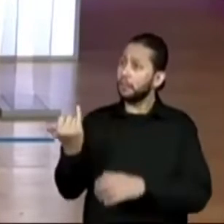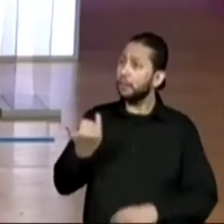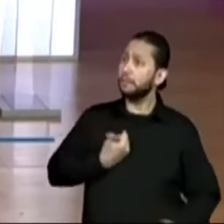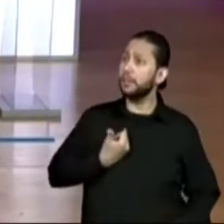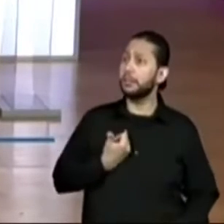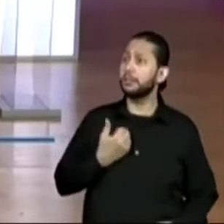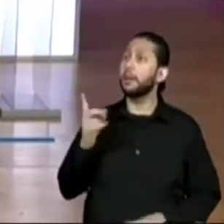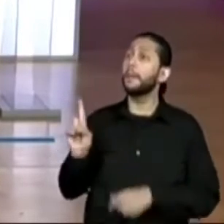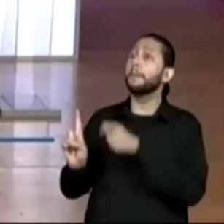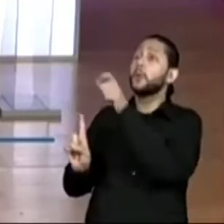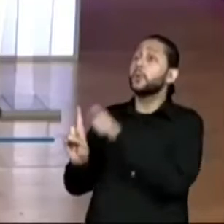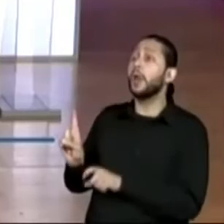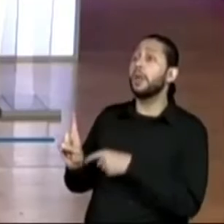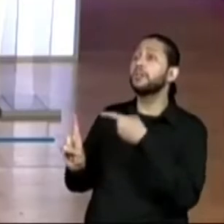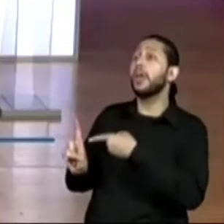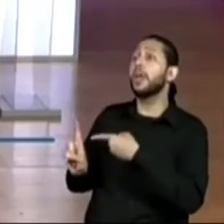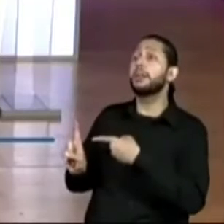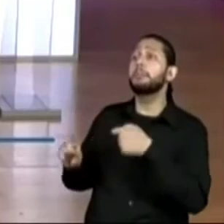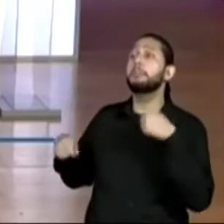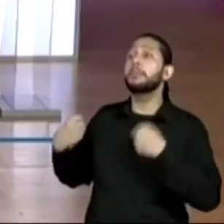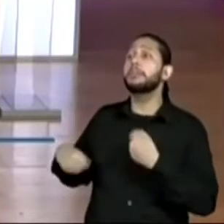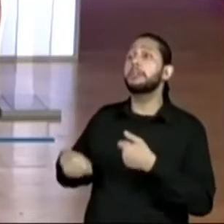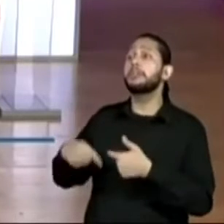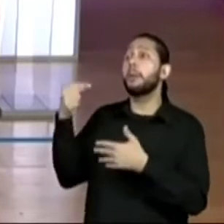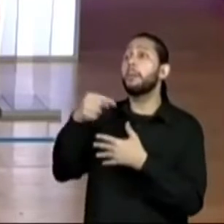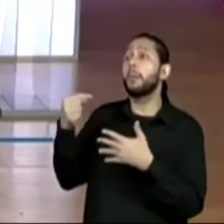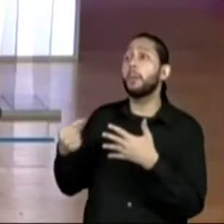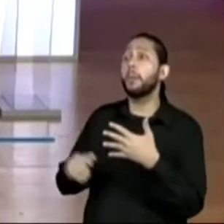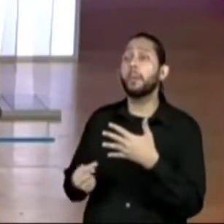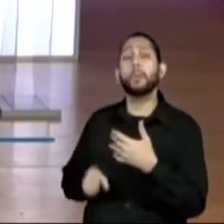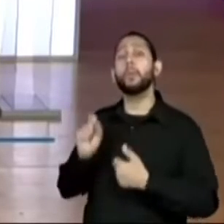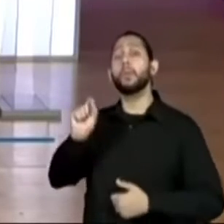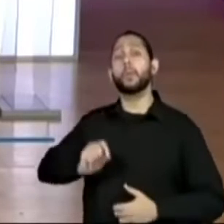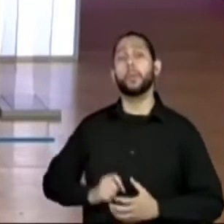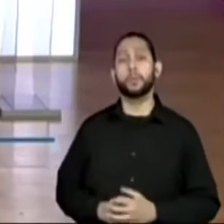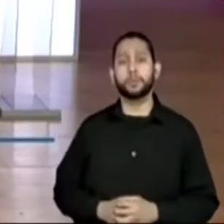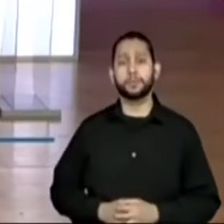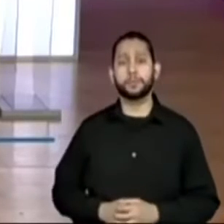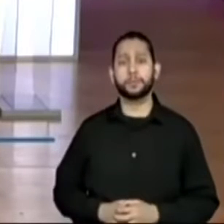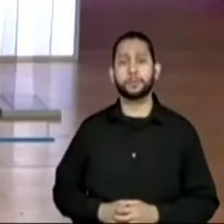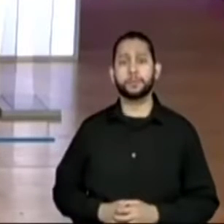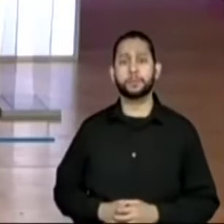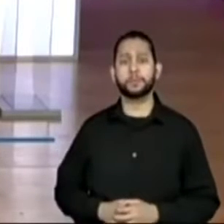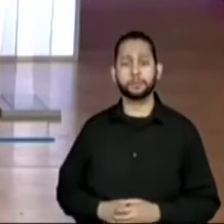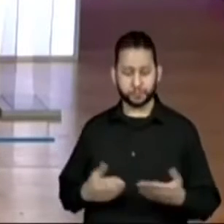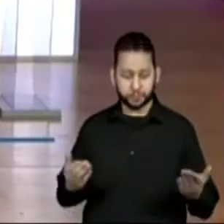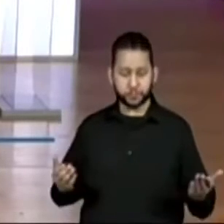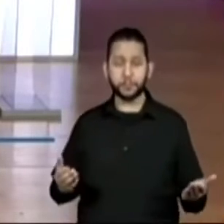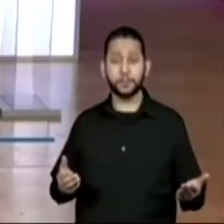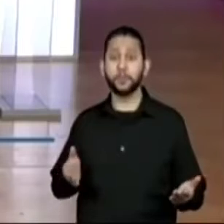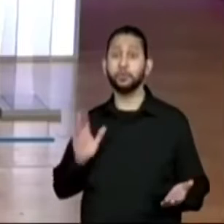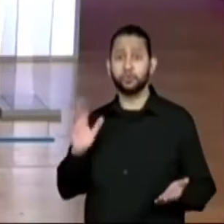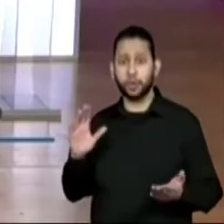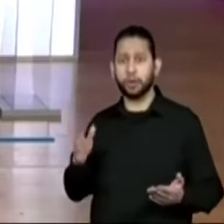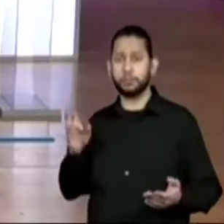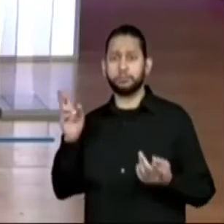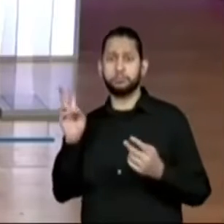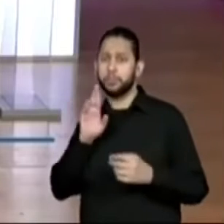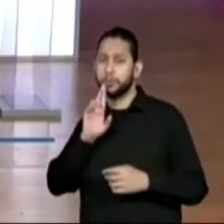que é que descrevem os personagens? Já está chegando